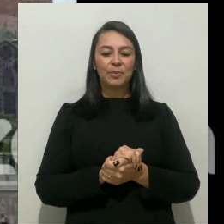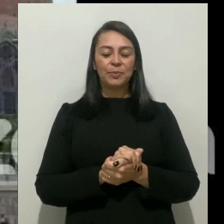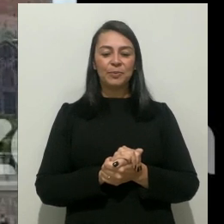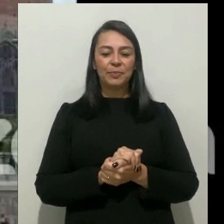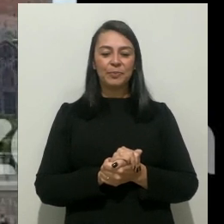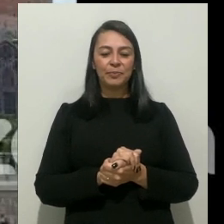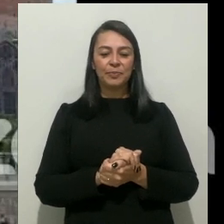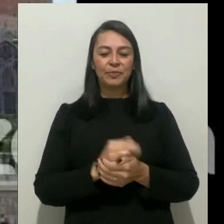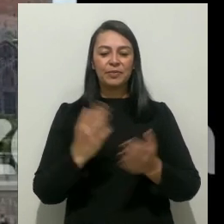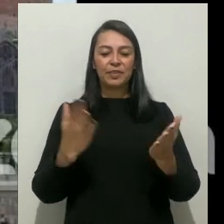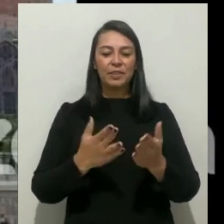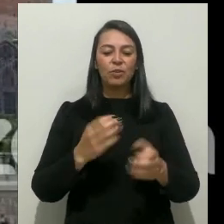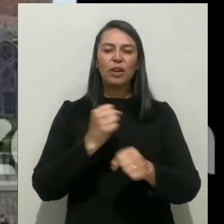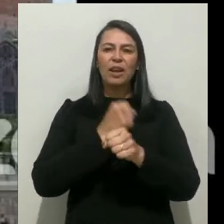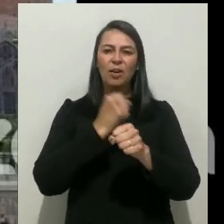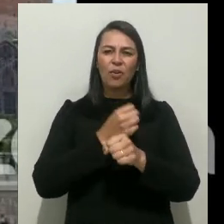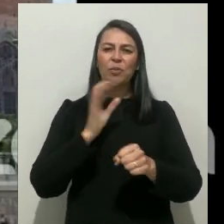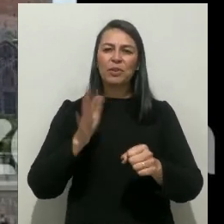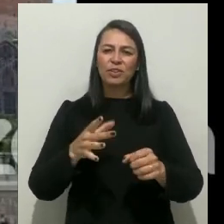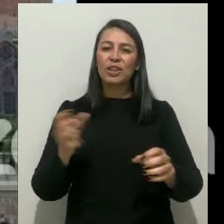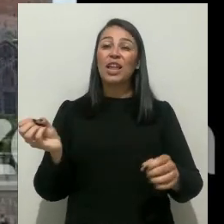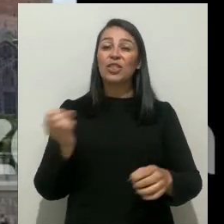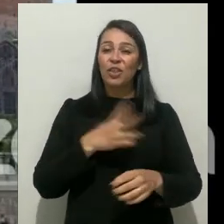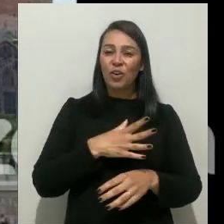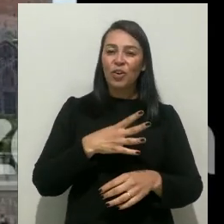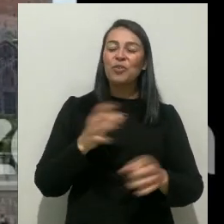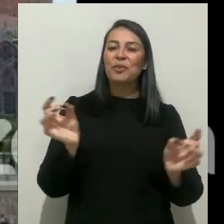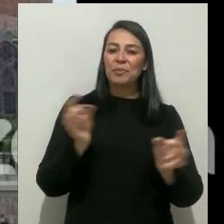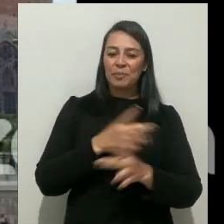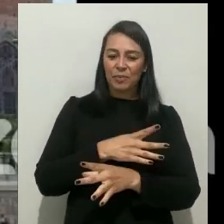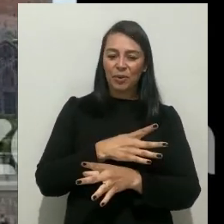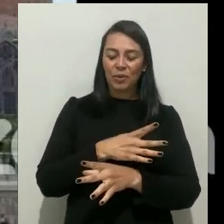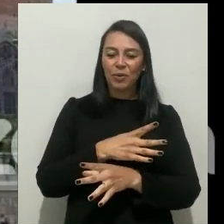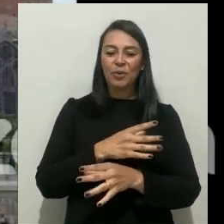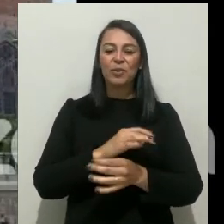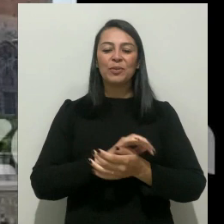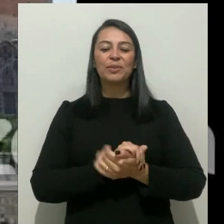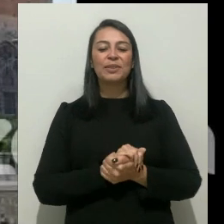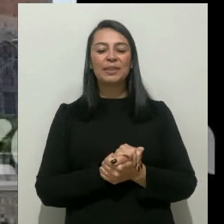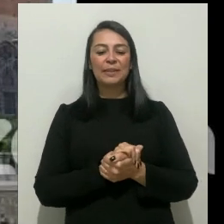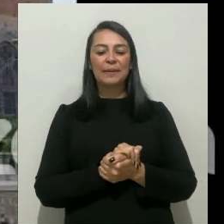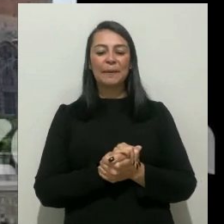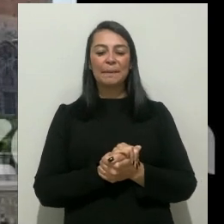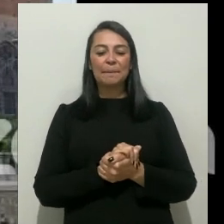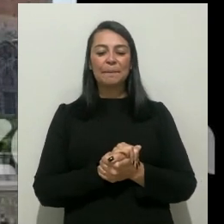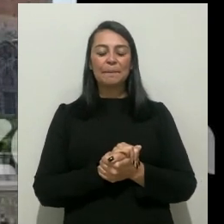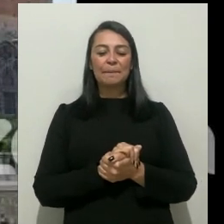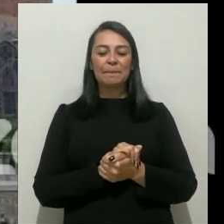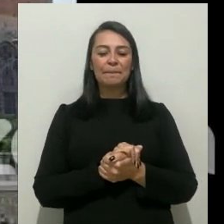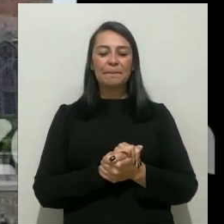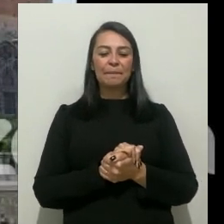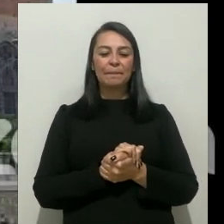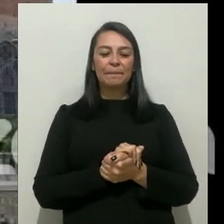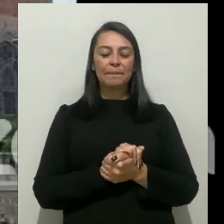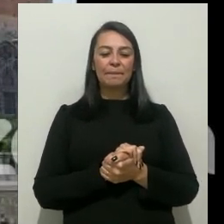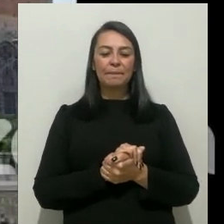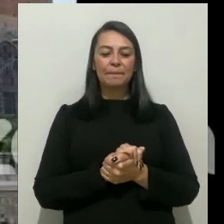já restaurada. A gente já tinha, graças a Deus, entregue a obra, né? Passamos por muita coisa no meio dessa